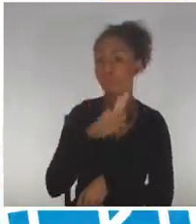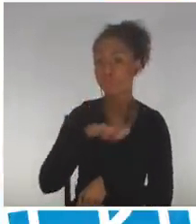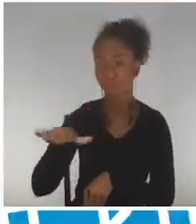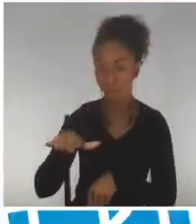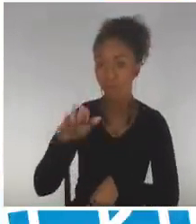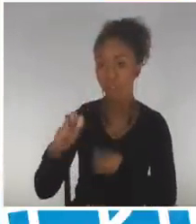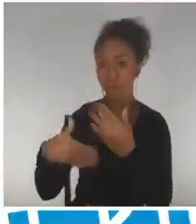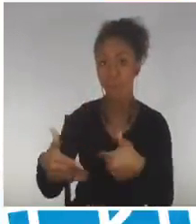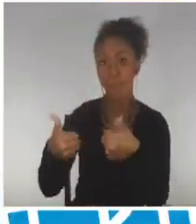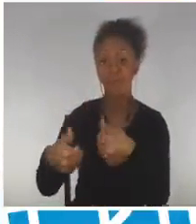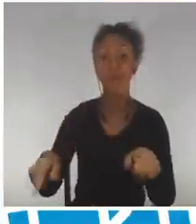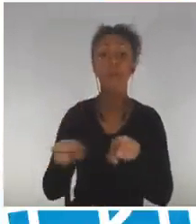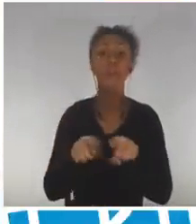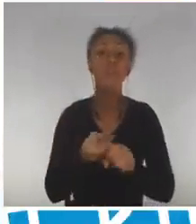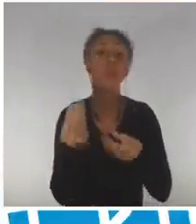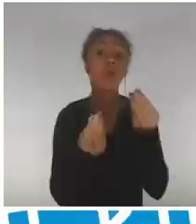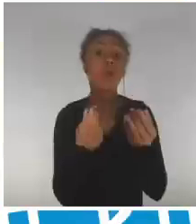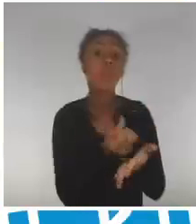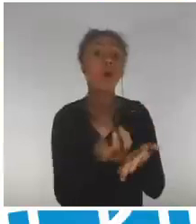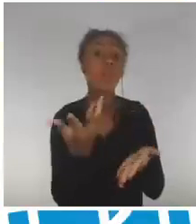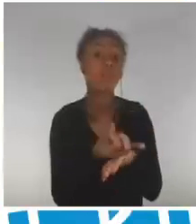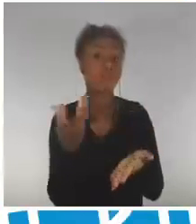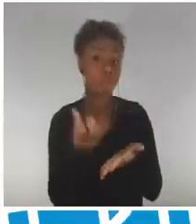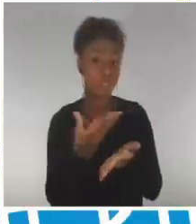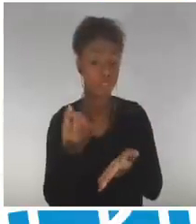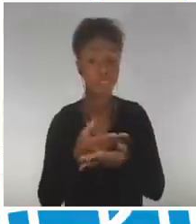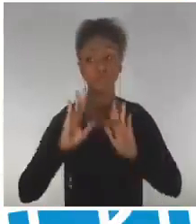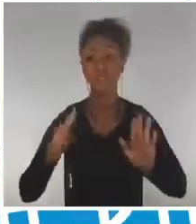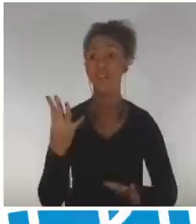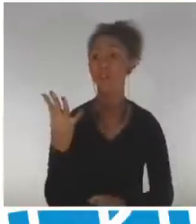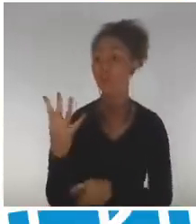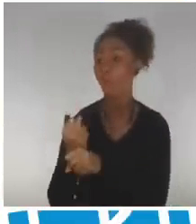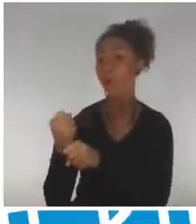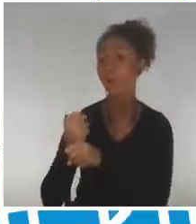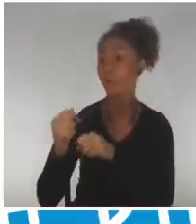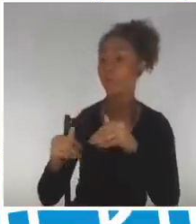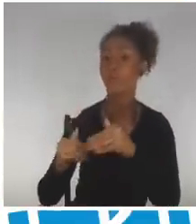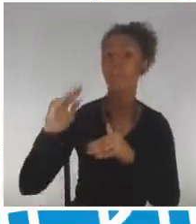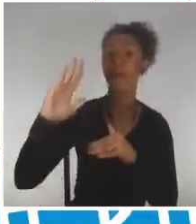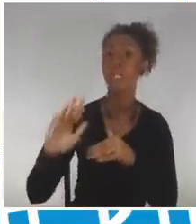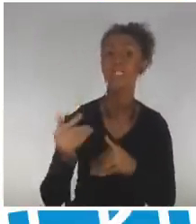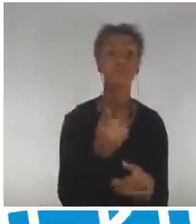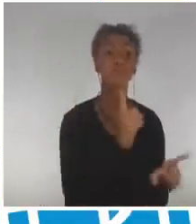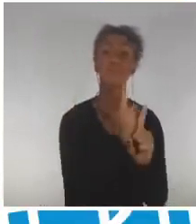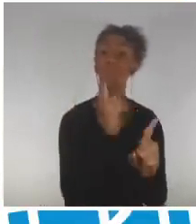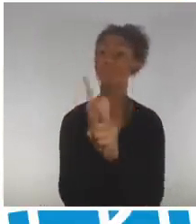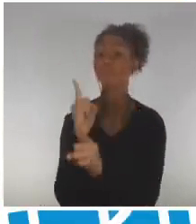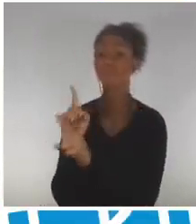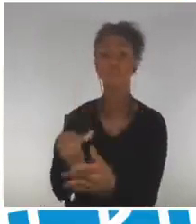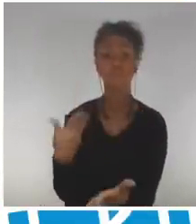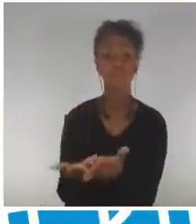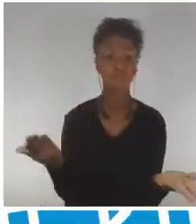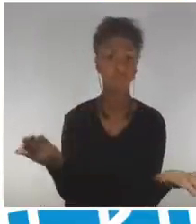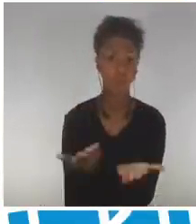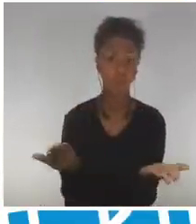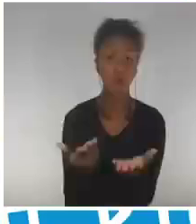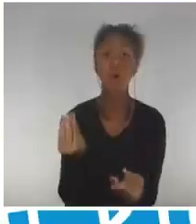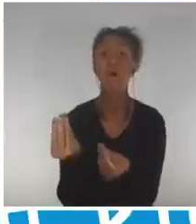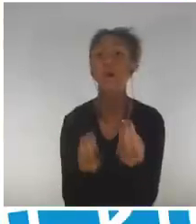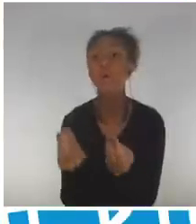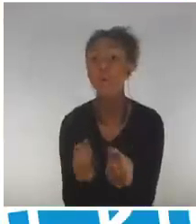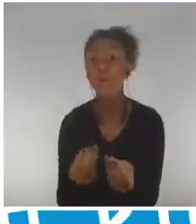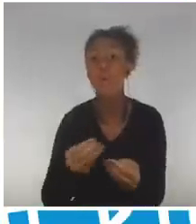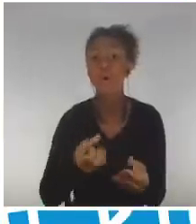avaliação da alfabetização, que nós já estamos há mais de 4 anos, sem ter diagnóstico nenhum no nosso país de como está o processo